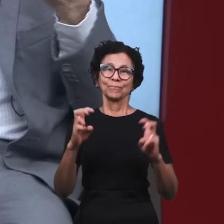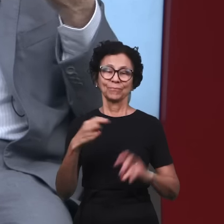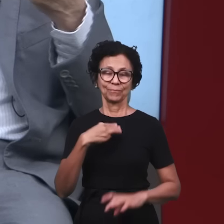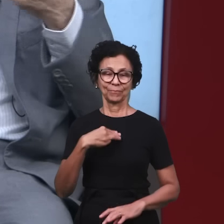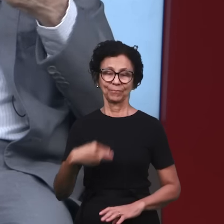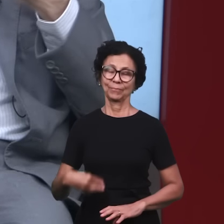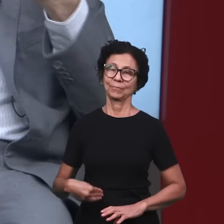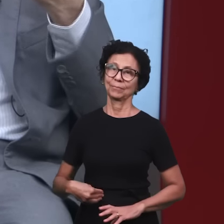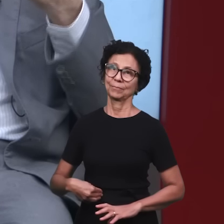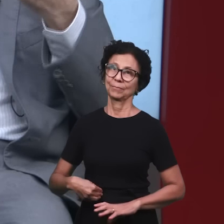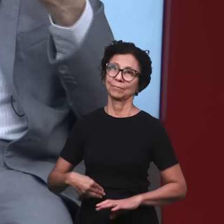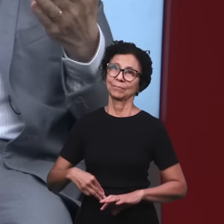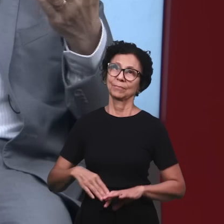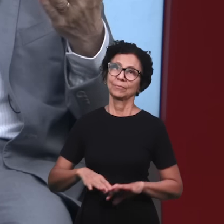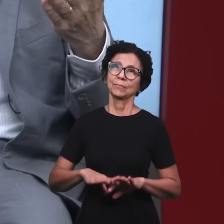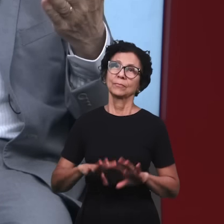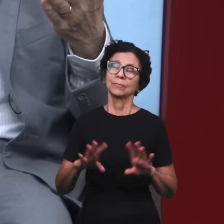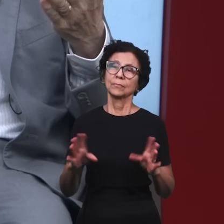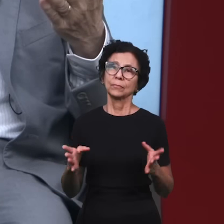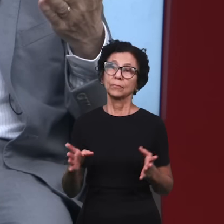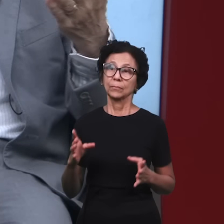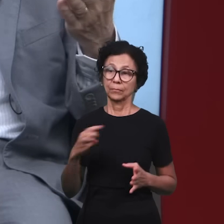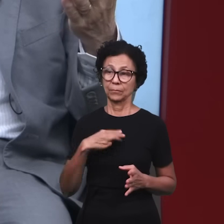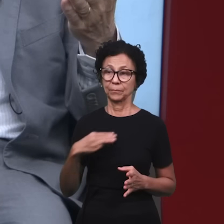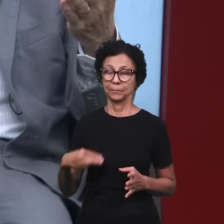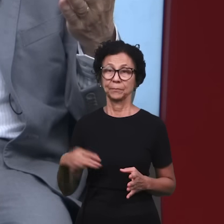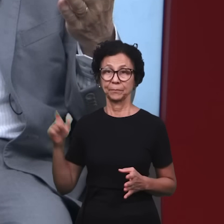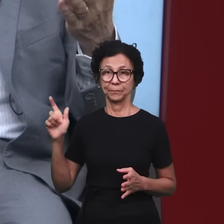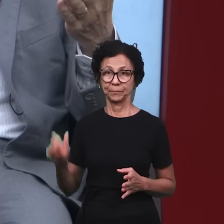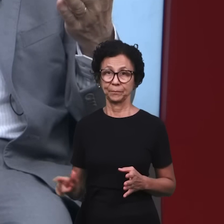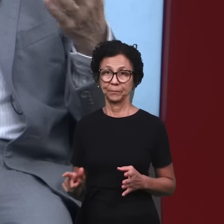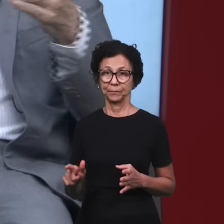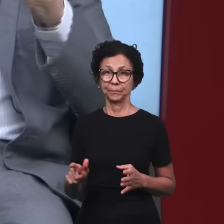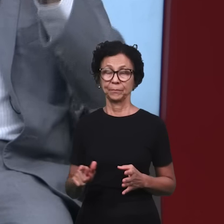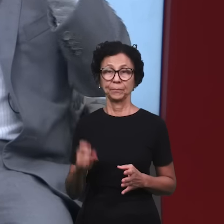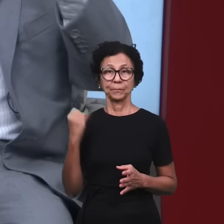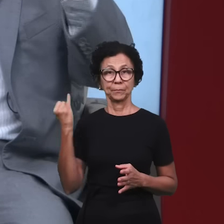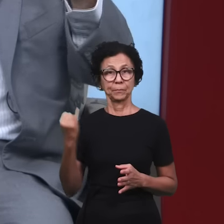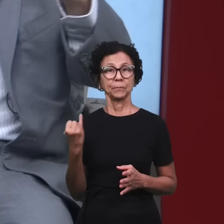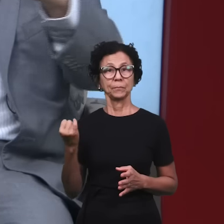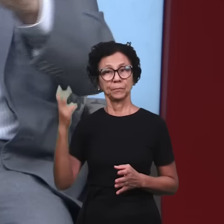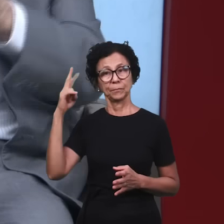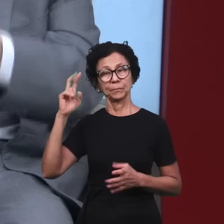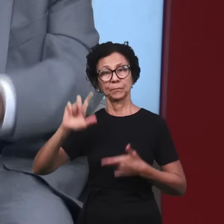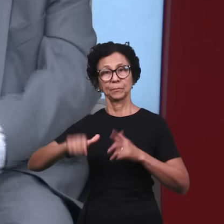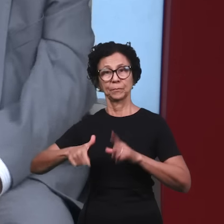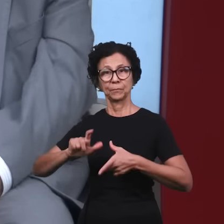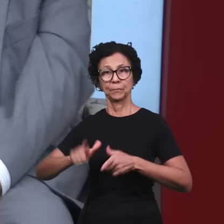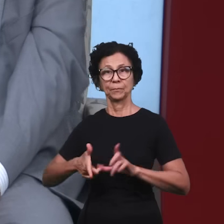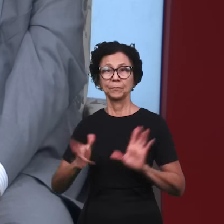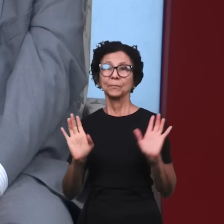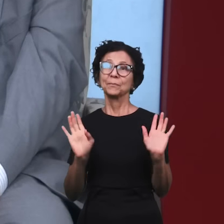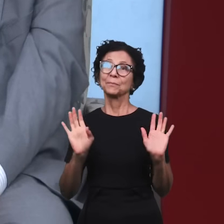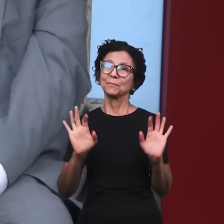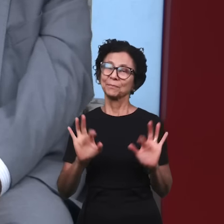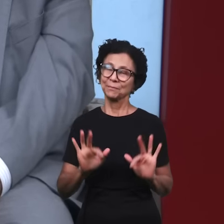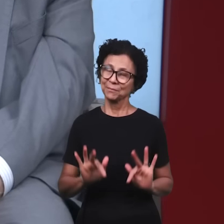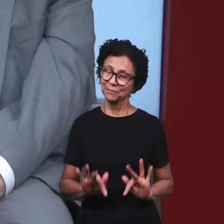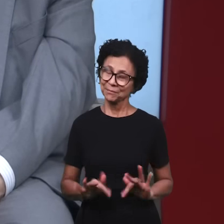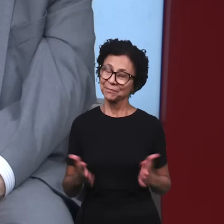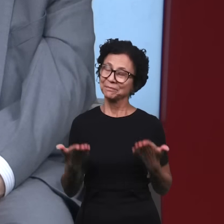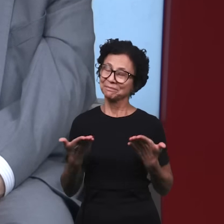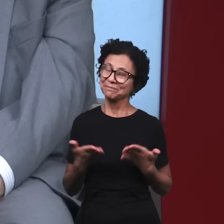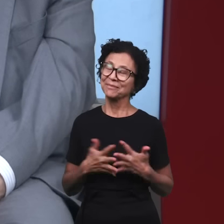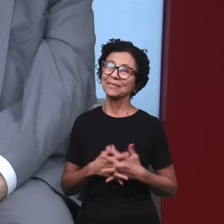é uma figura muito importante na história de Israel. Nós vamos ficar por aqui no dia de hoje